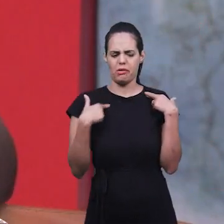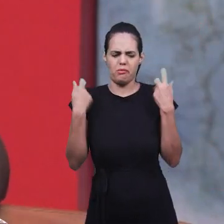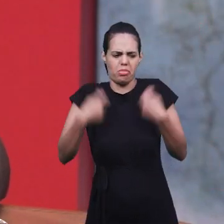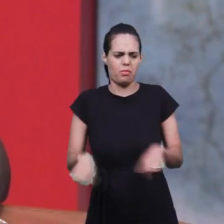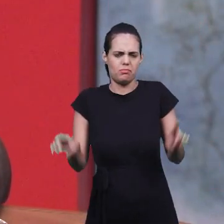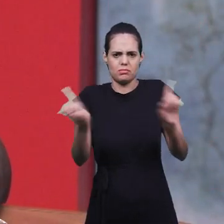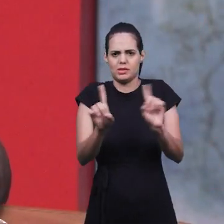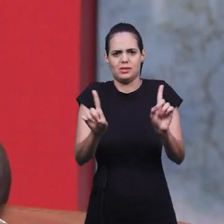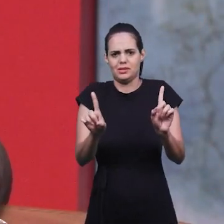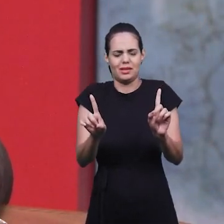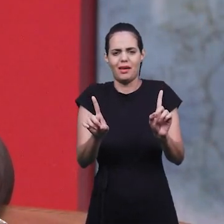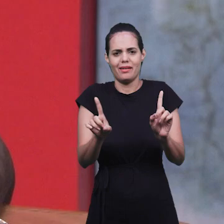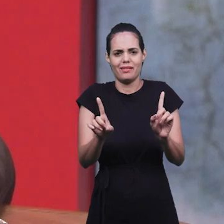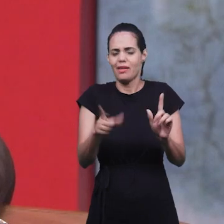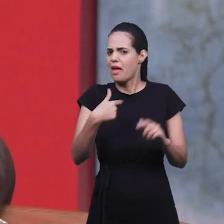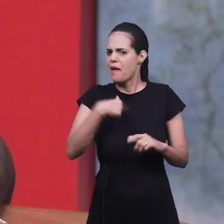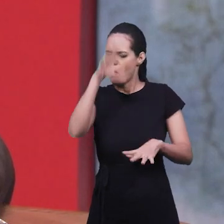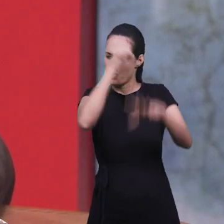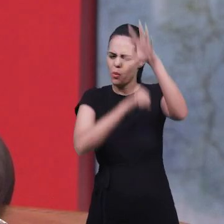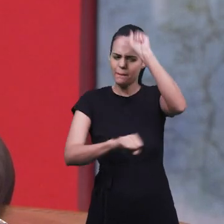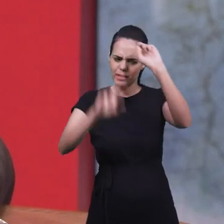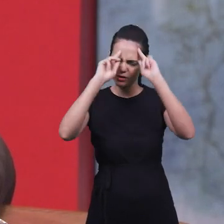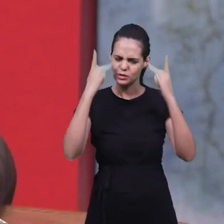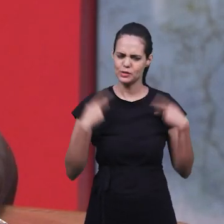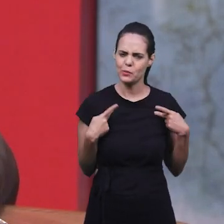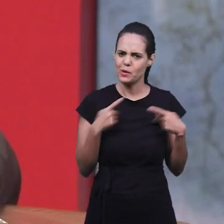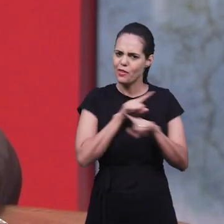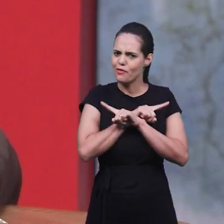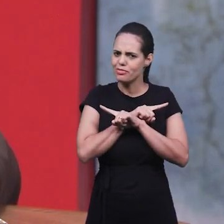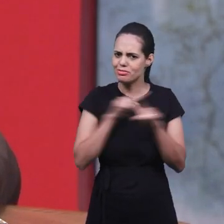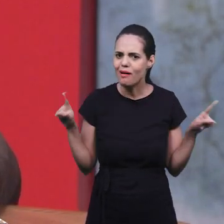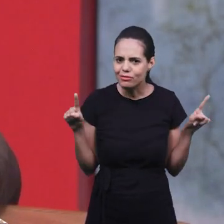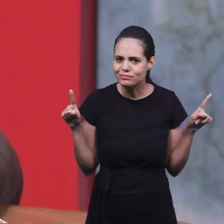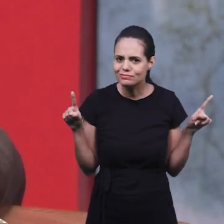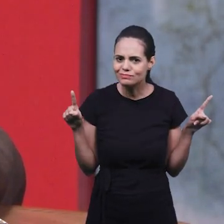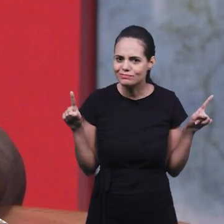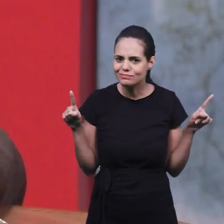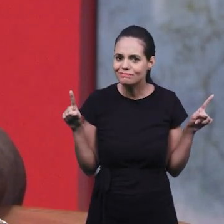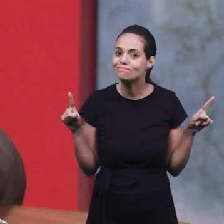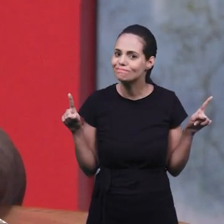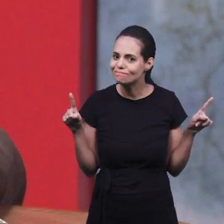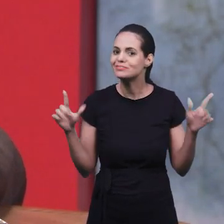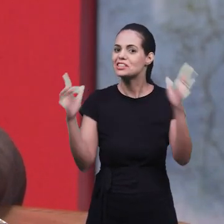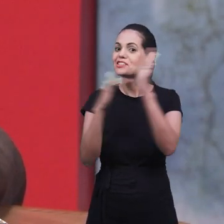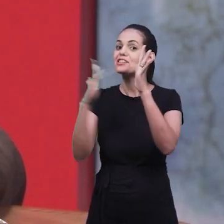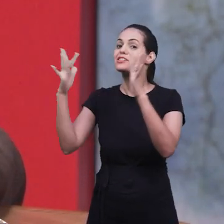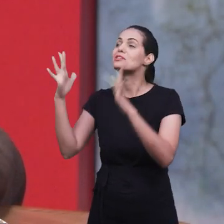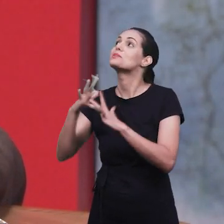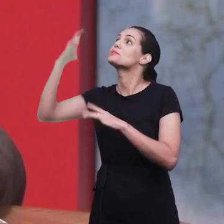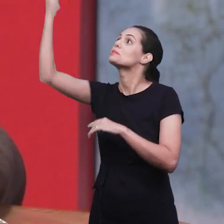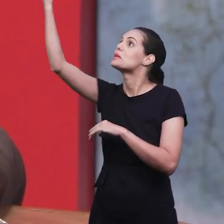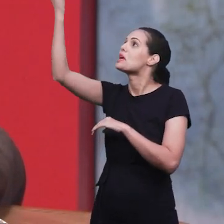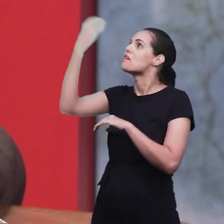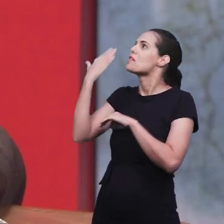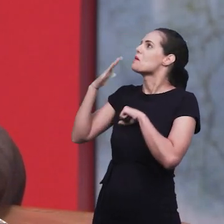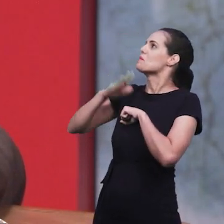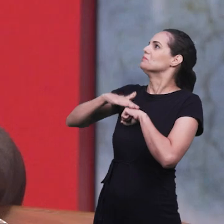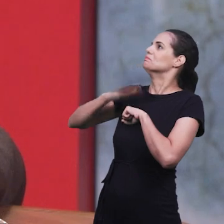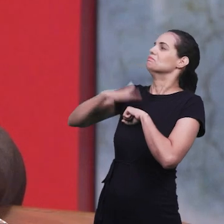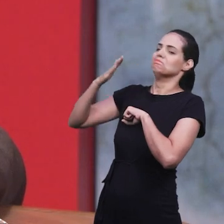colunas, mas eu não aprendi de homem algum. O Senhor Jesus